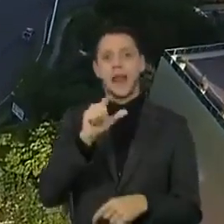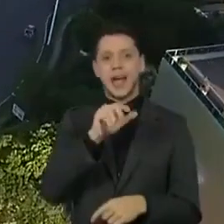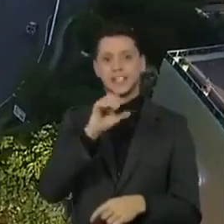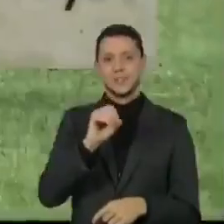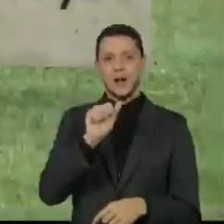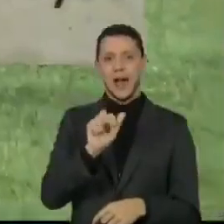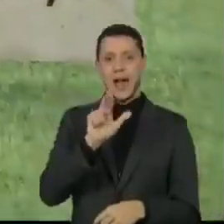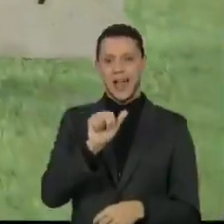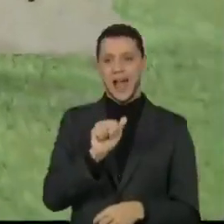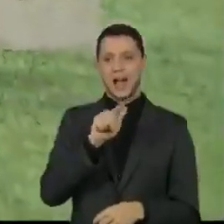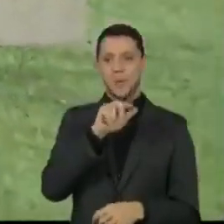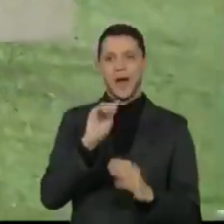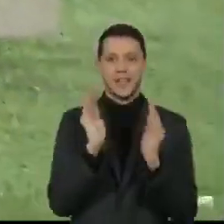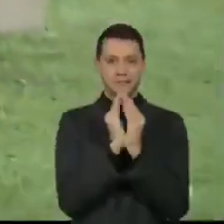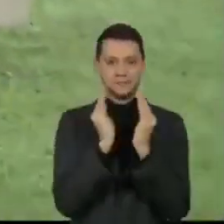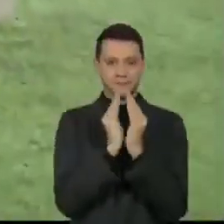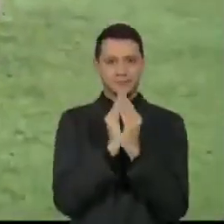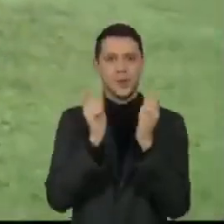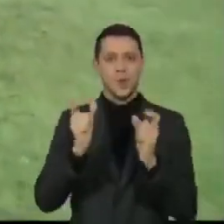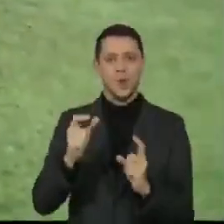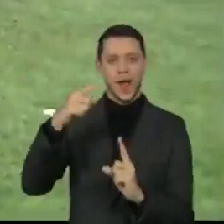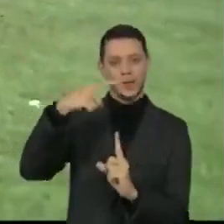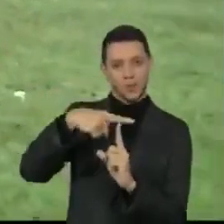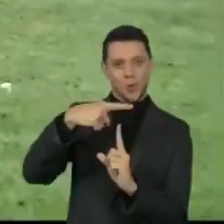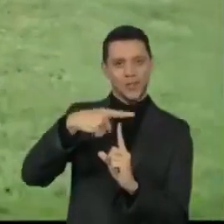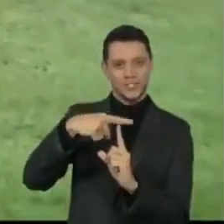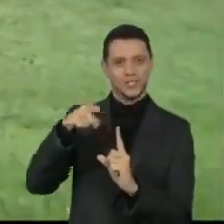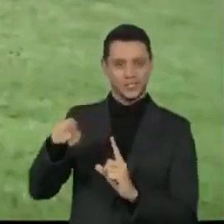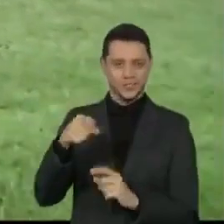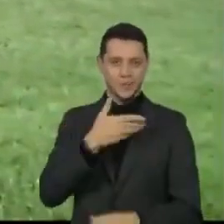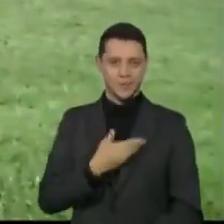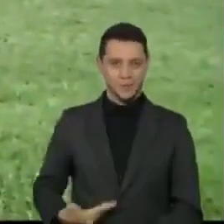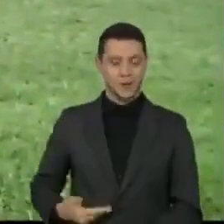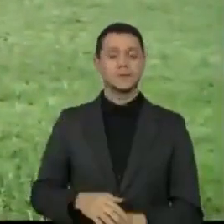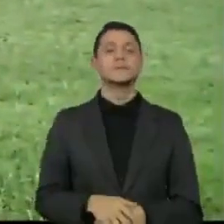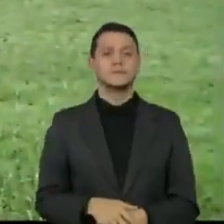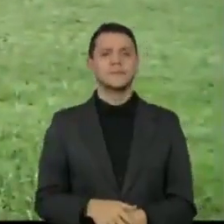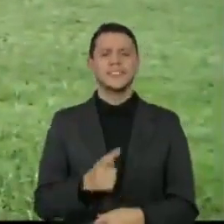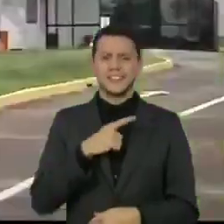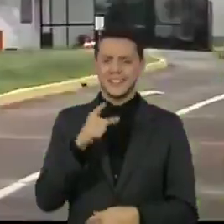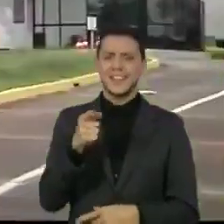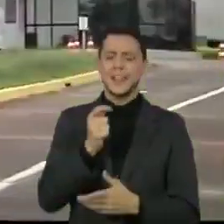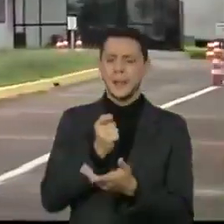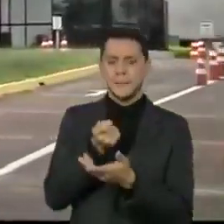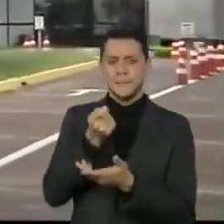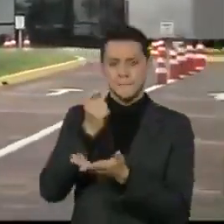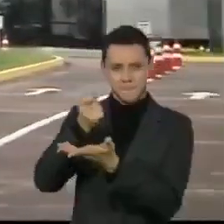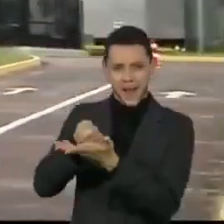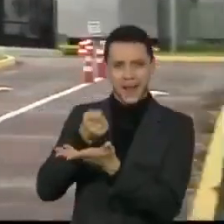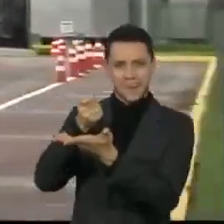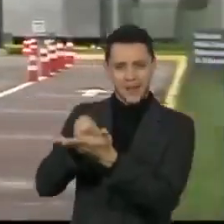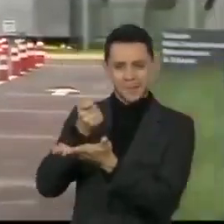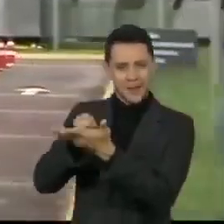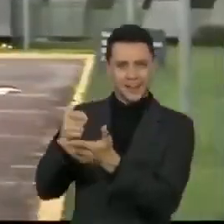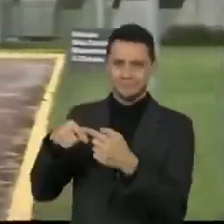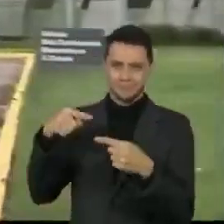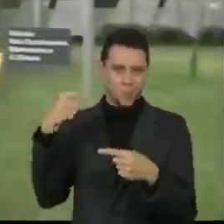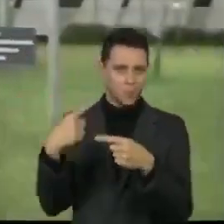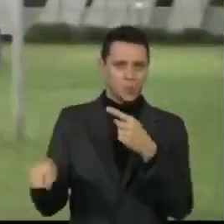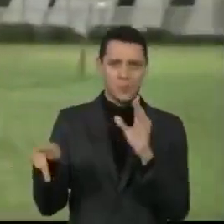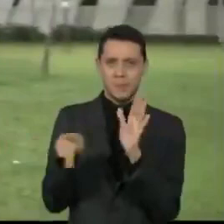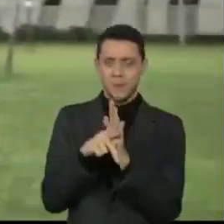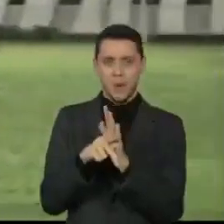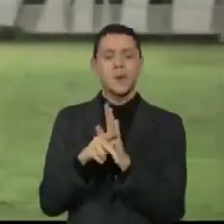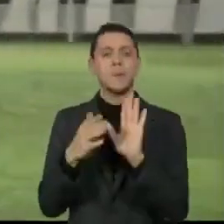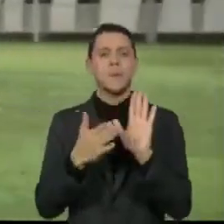governo do Tocantins as operações investigam suposto pagamento de vantagens indevidas relacionadas ao plano de